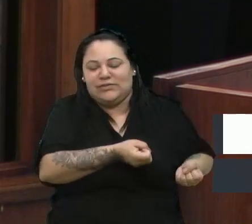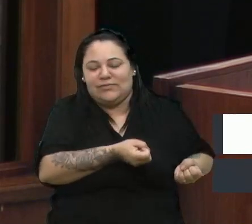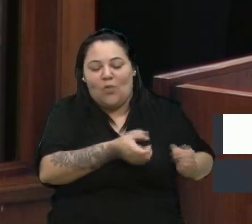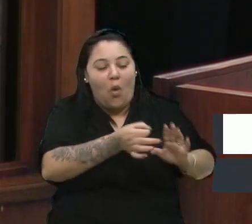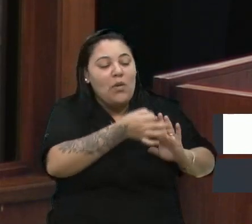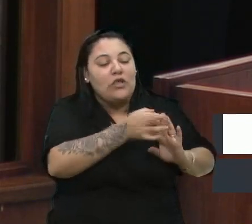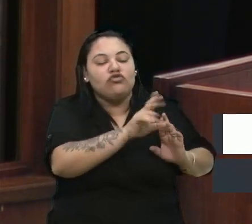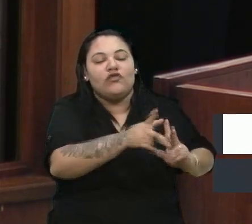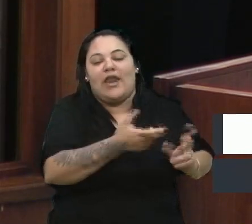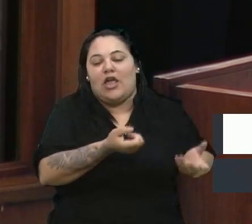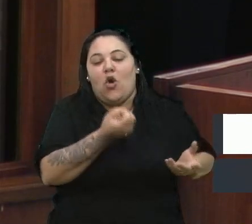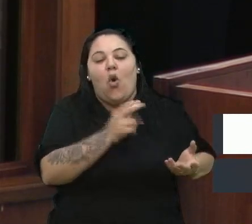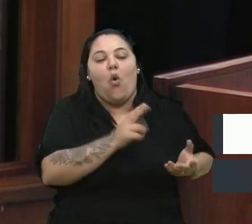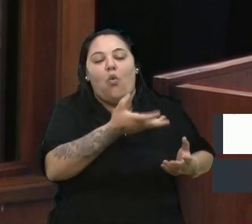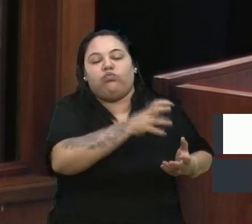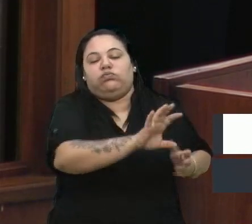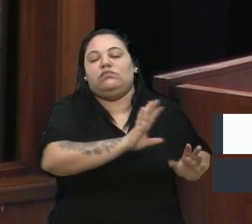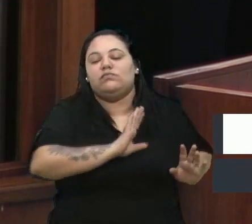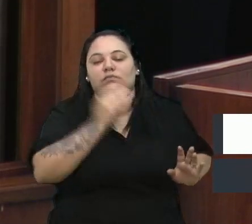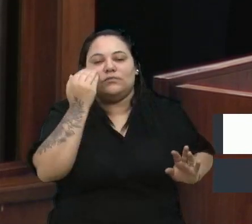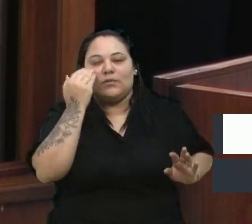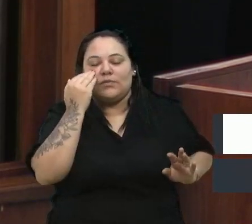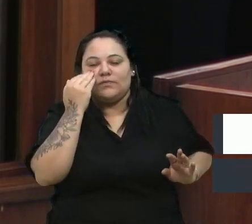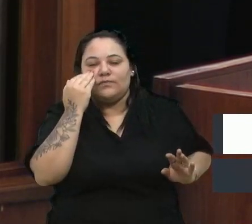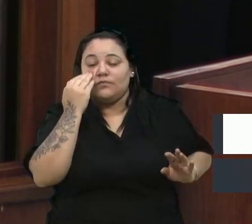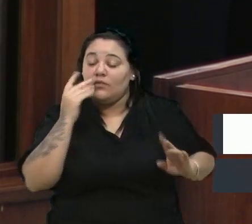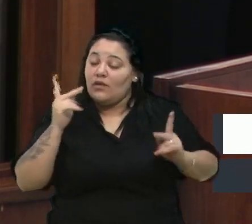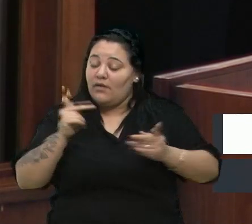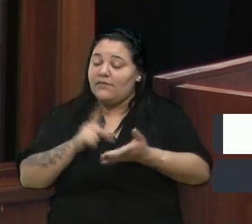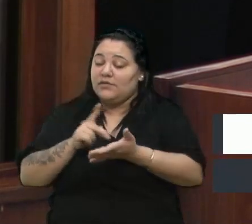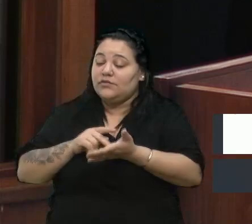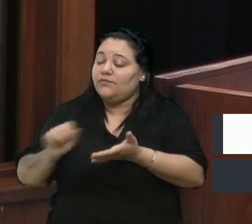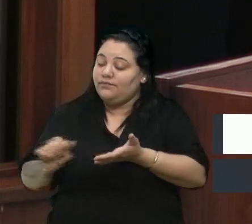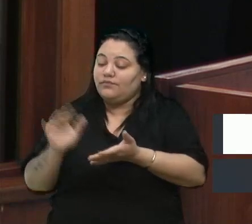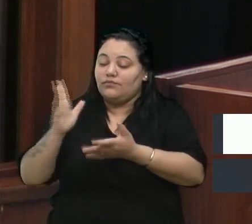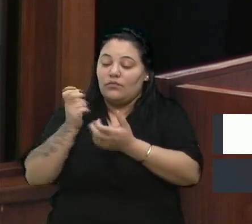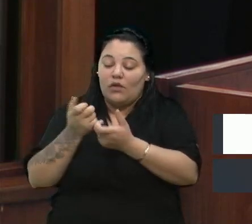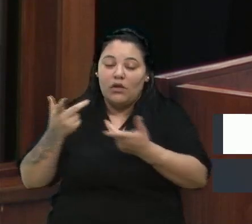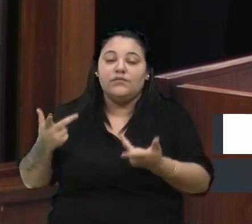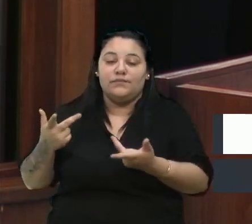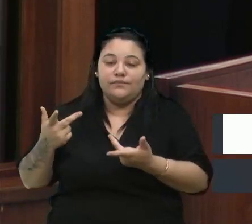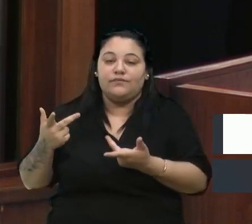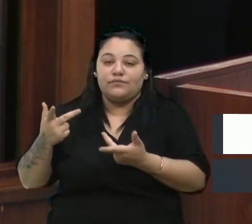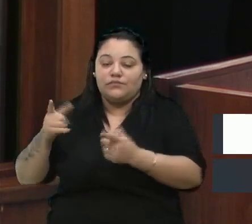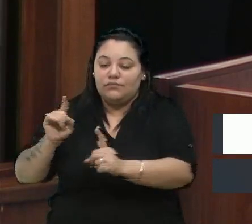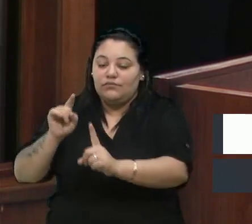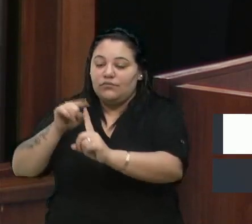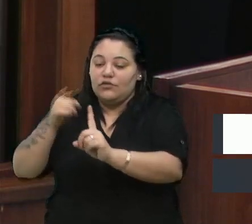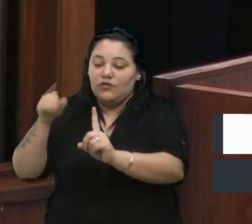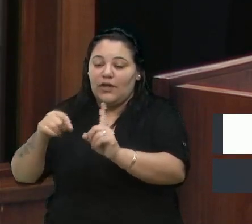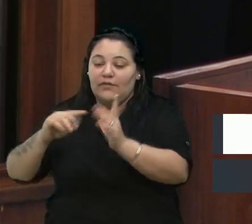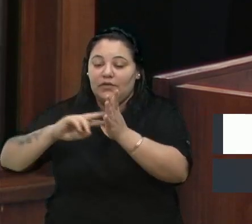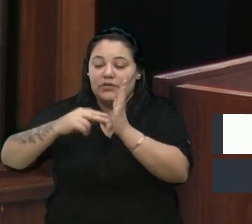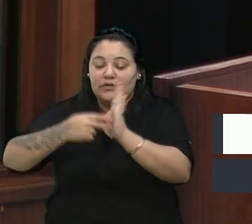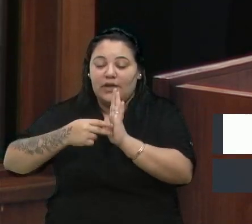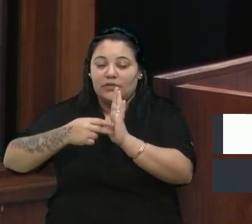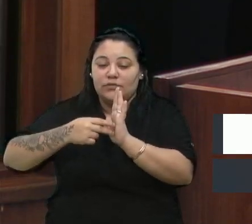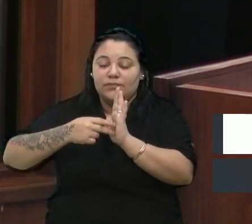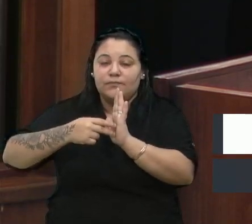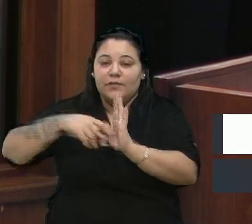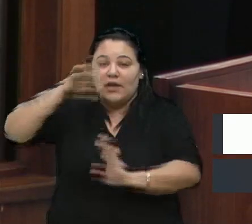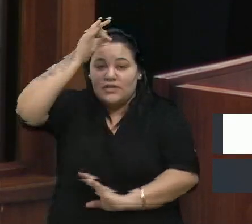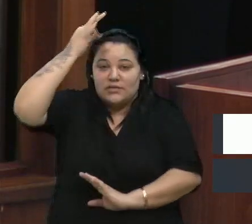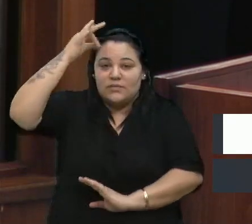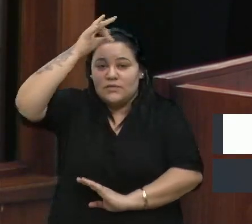está a grandeza. E aonde nós enxergamos o verdadeiro sentido da espiritualidade, que é o amor